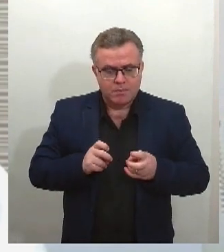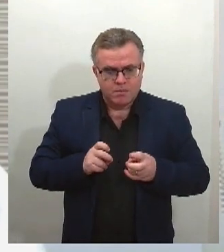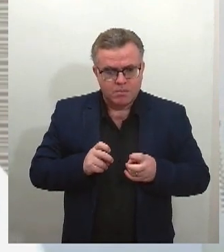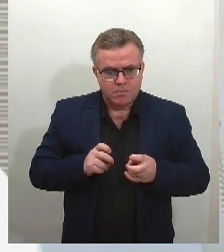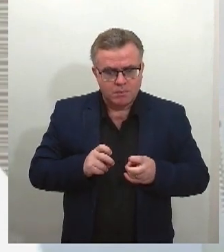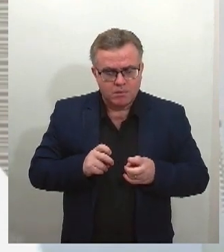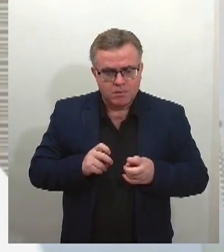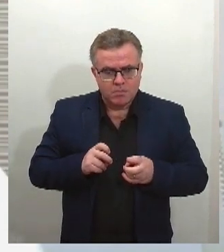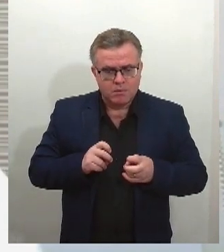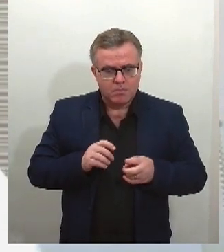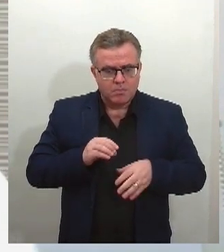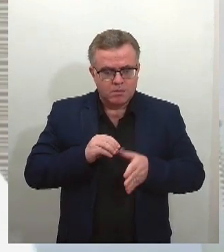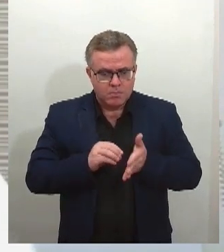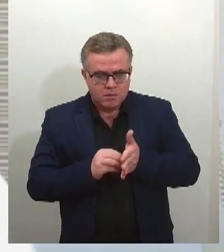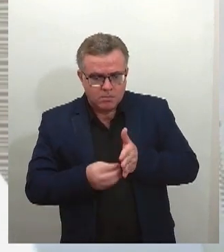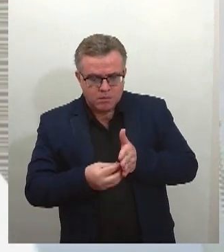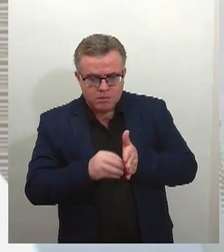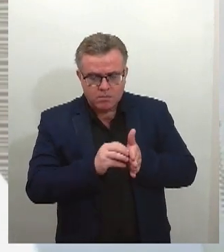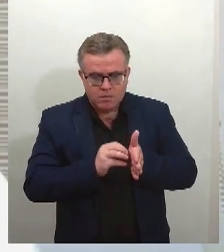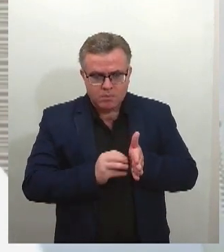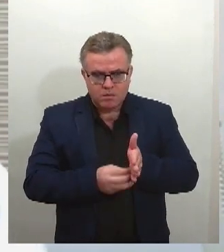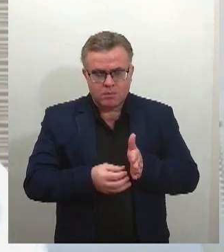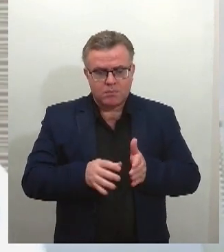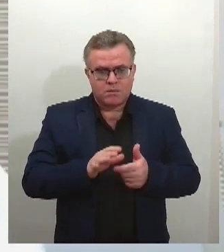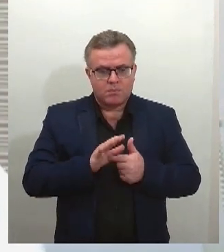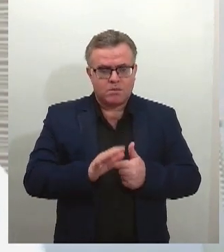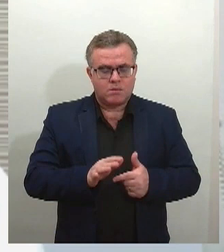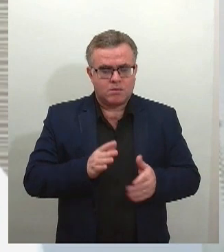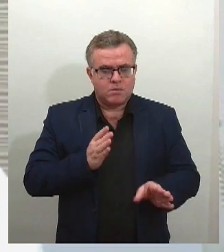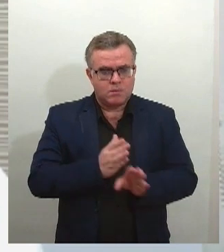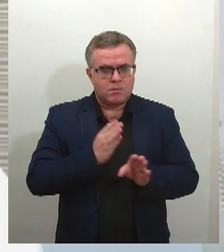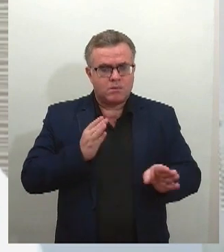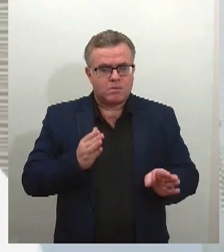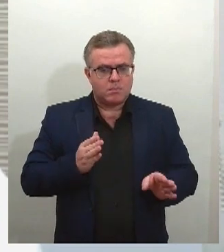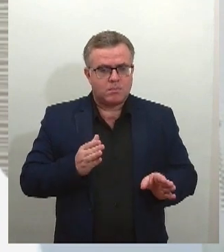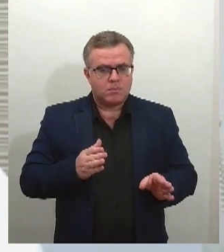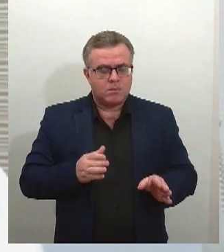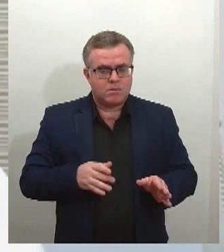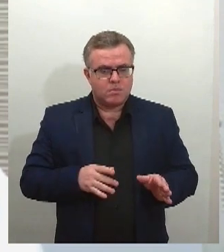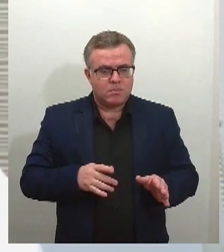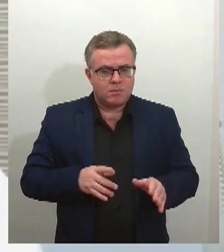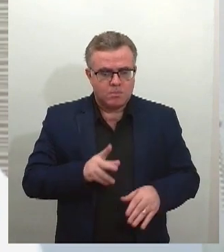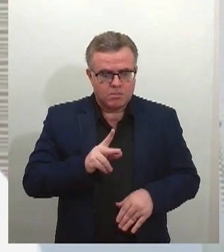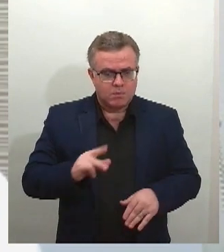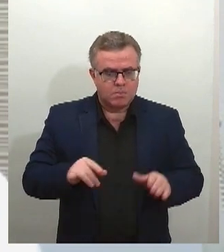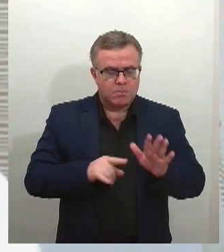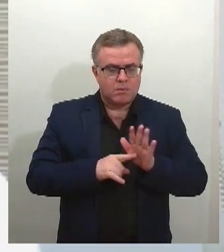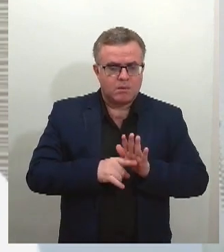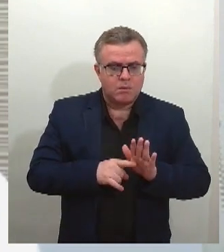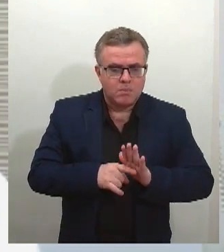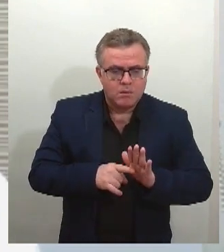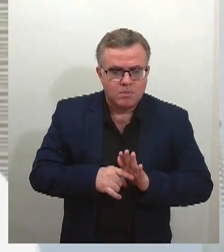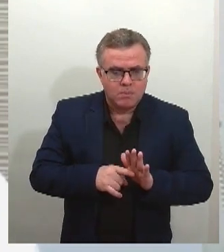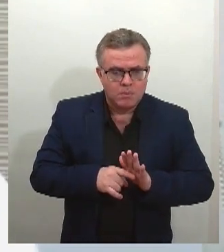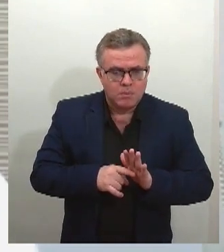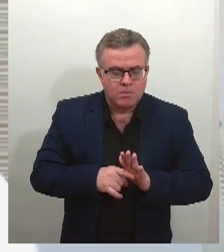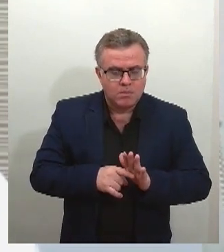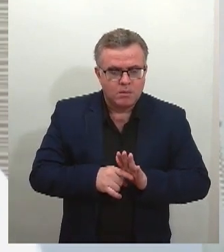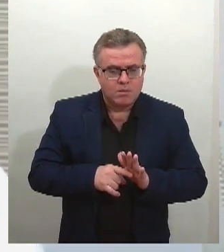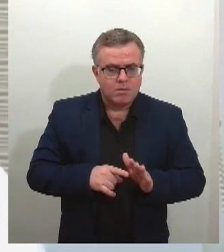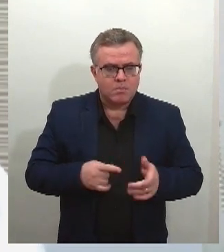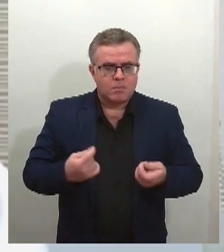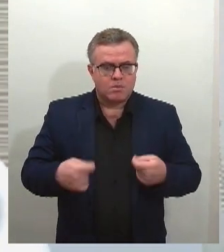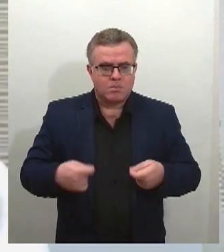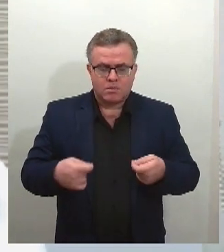que a mulher só vai ter o diagnóstico ao fazer seu exame, né, preventivo, porque às vezes o